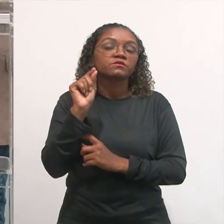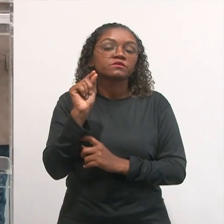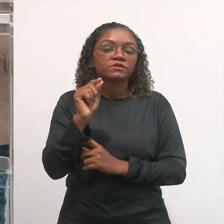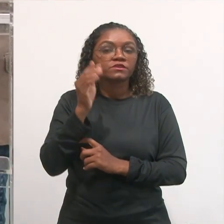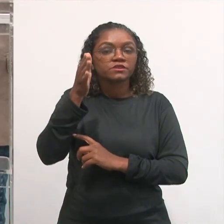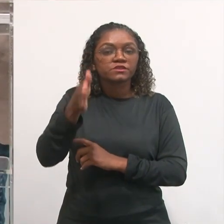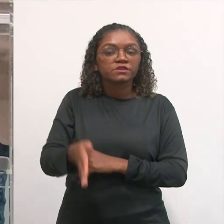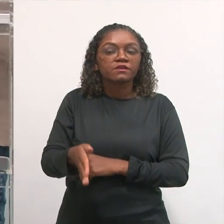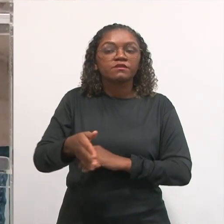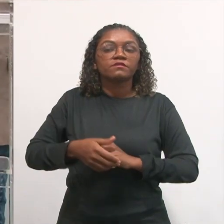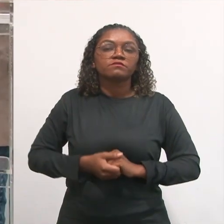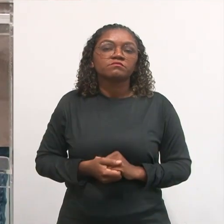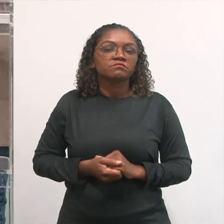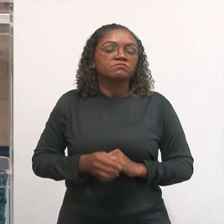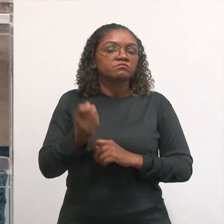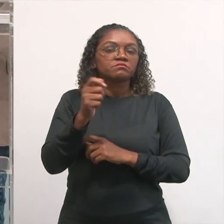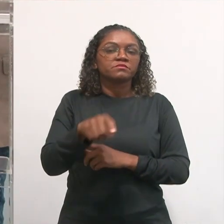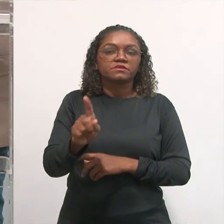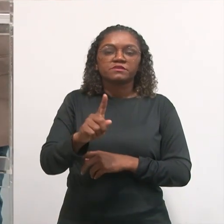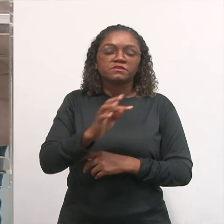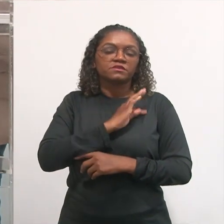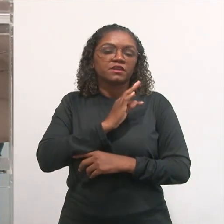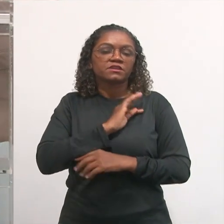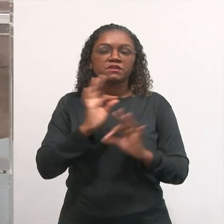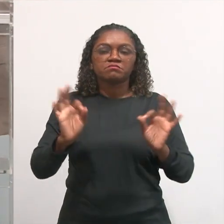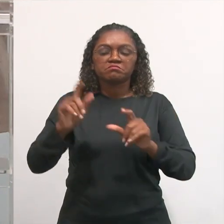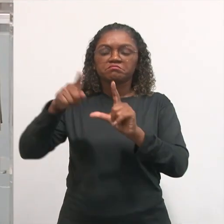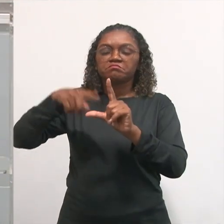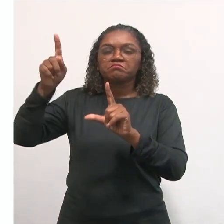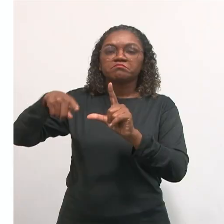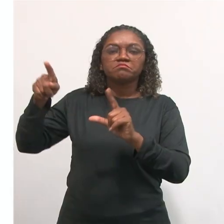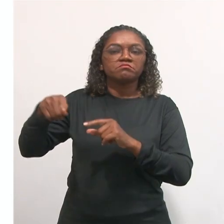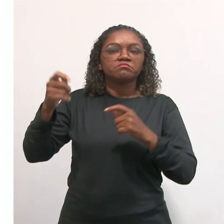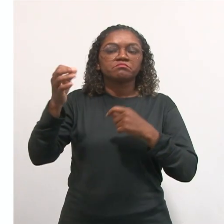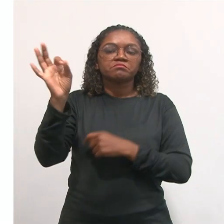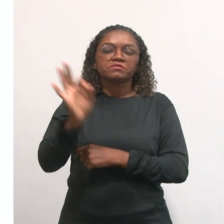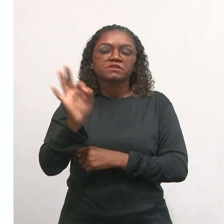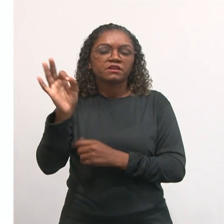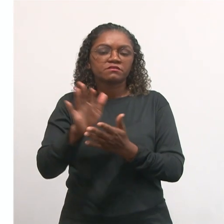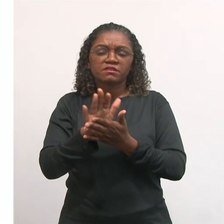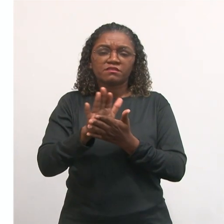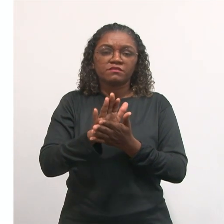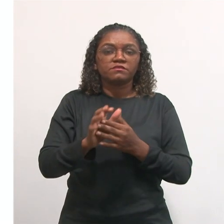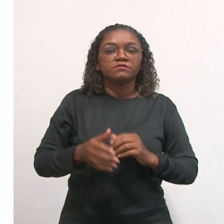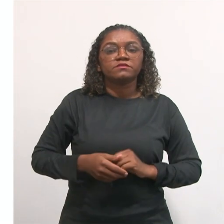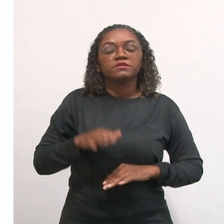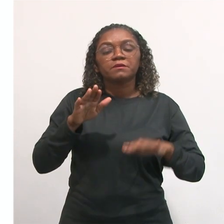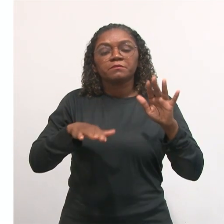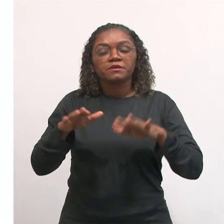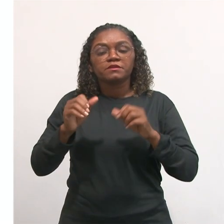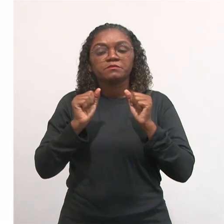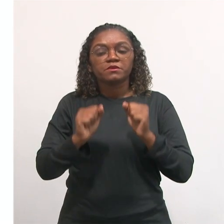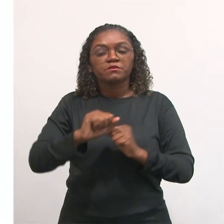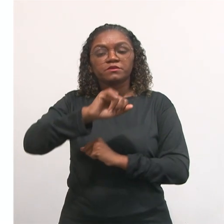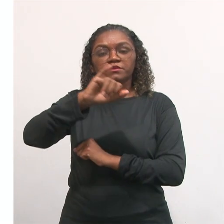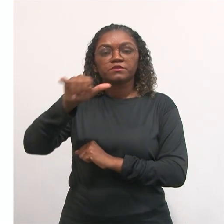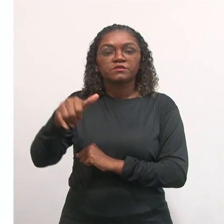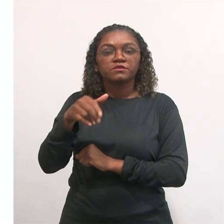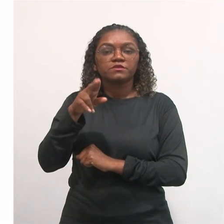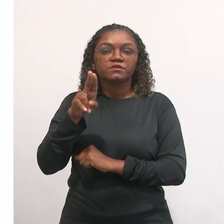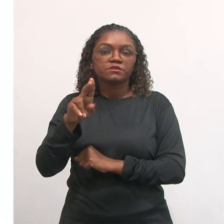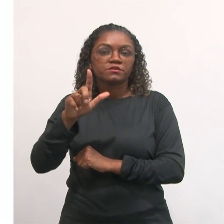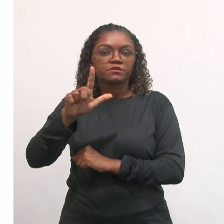tem nenhuma técnica estatística. Então, por exemplo, pode ser por julgamento, né? Por julgamento ou